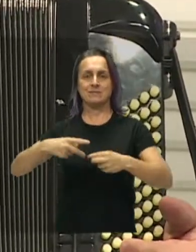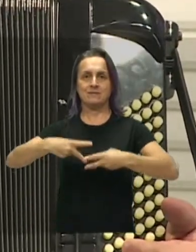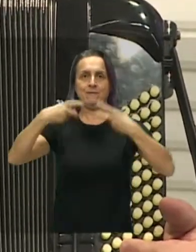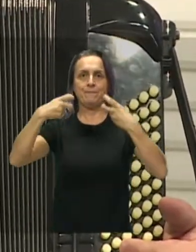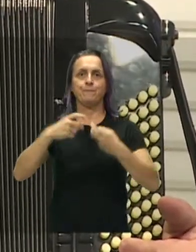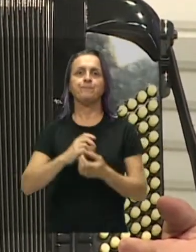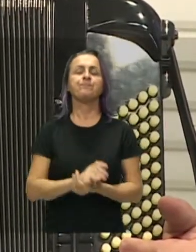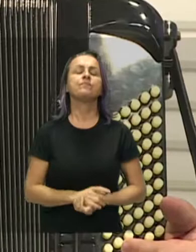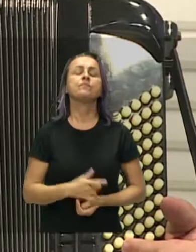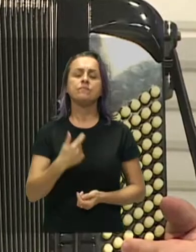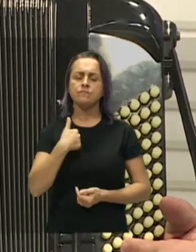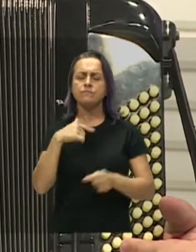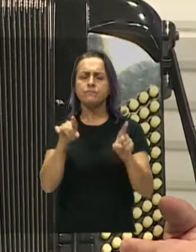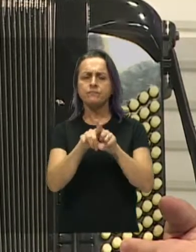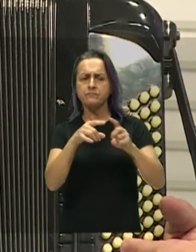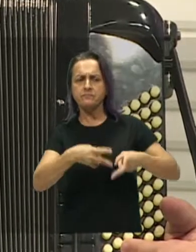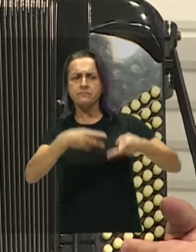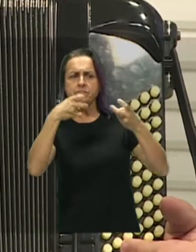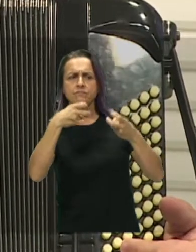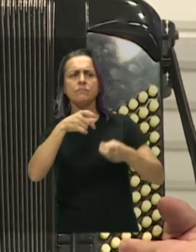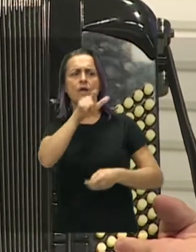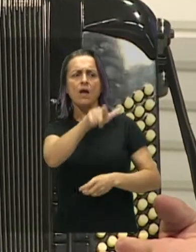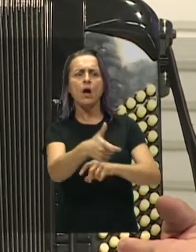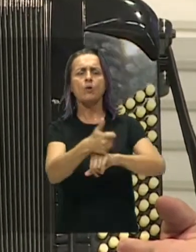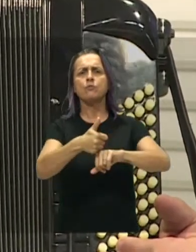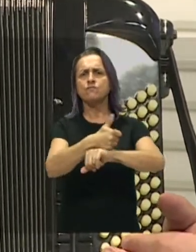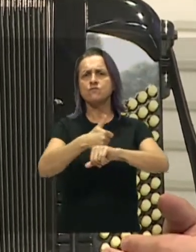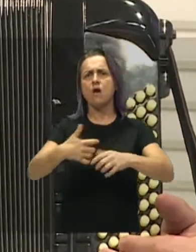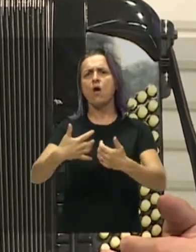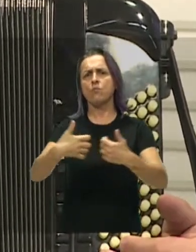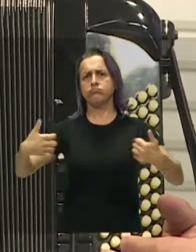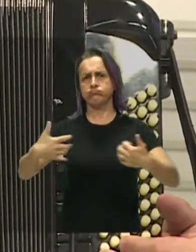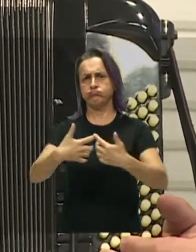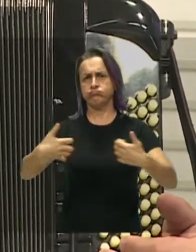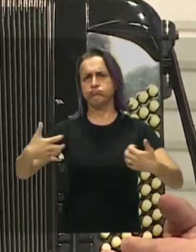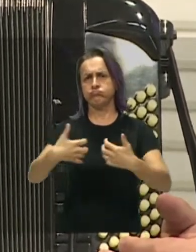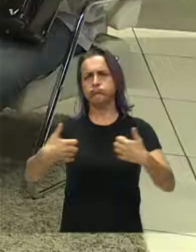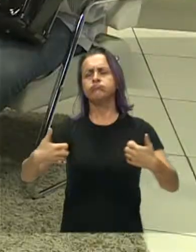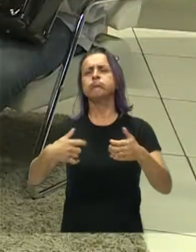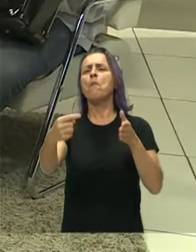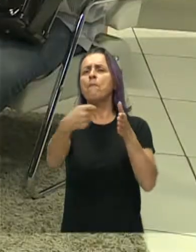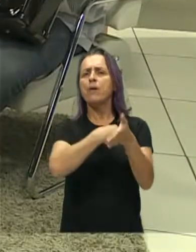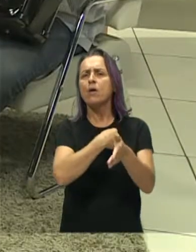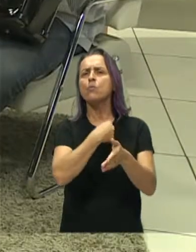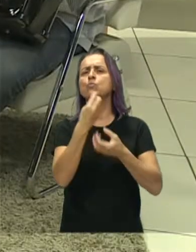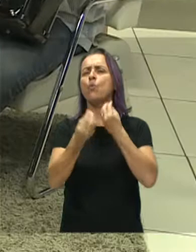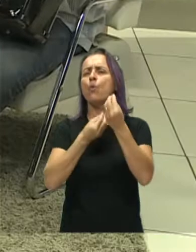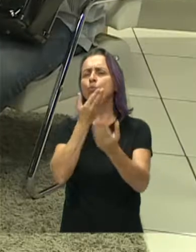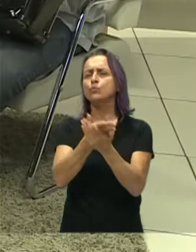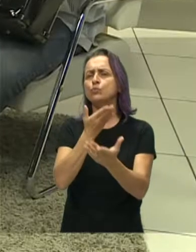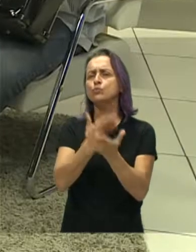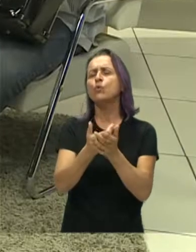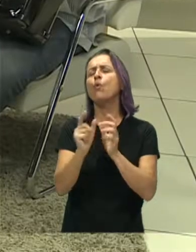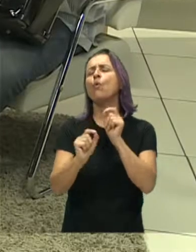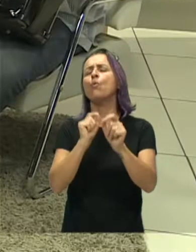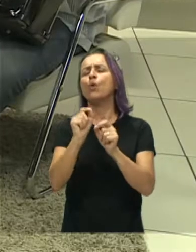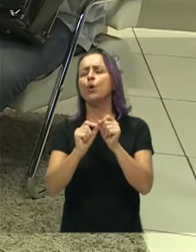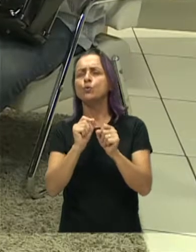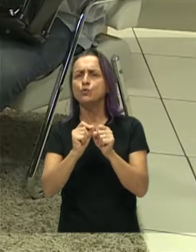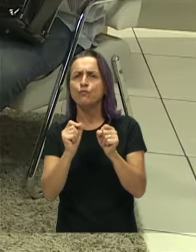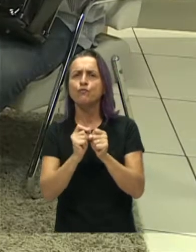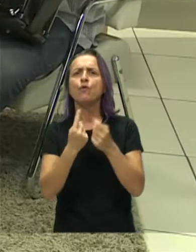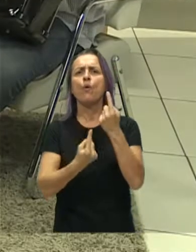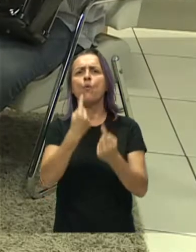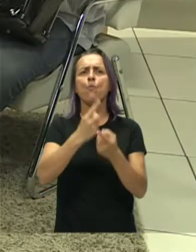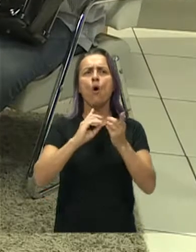muitos acordeonistas que vêm me perguntar como é que tu estudou, o que tu fez, qual foi a